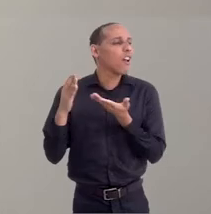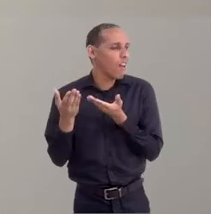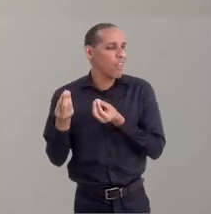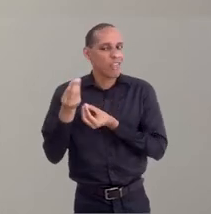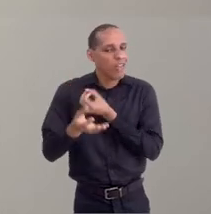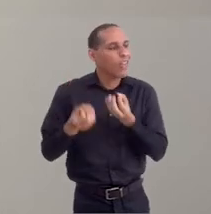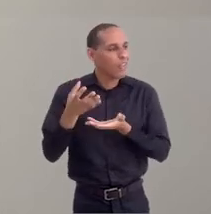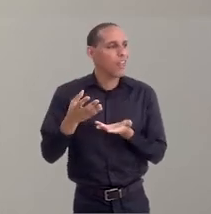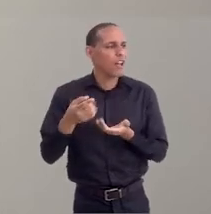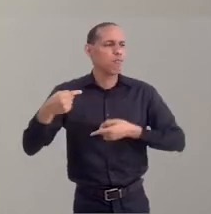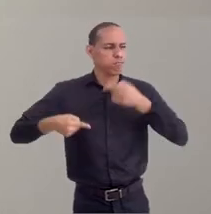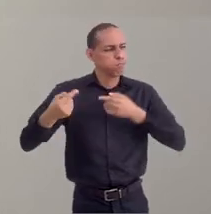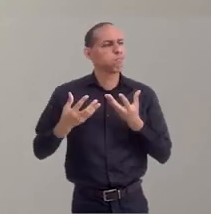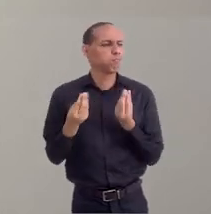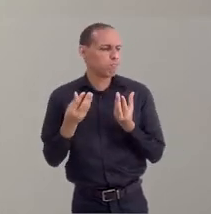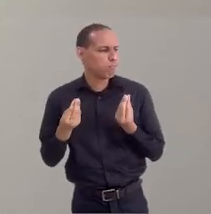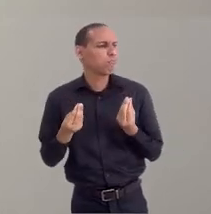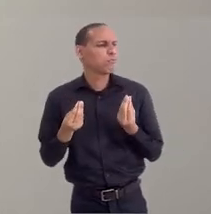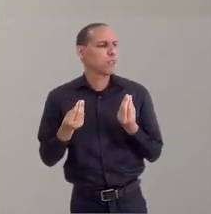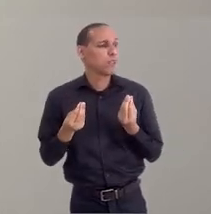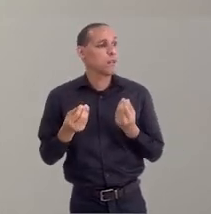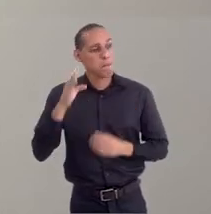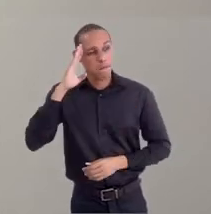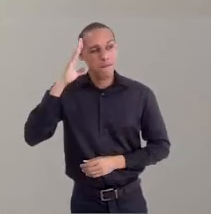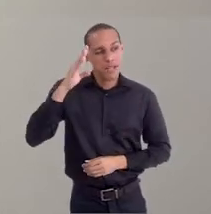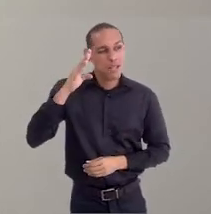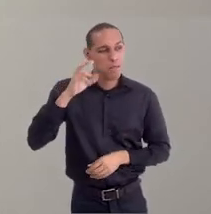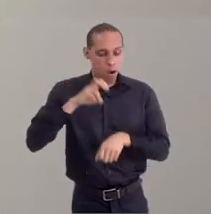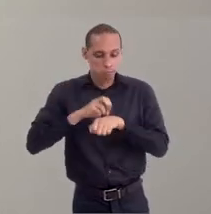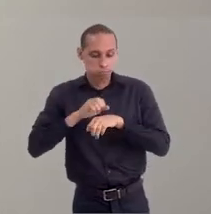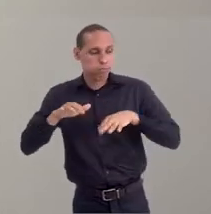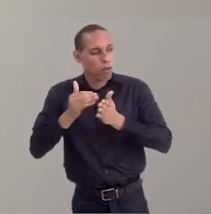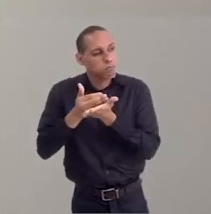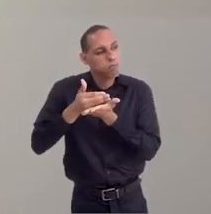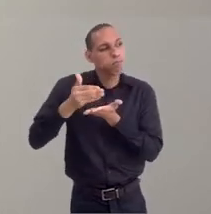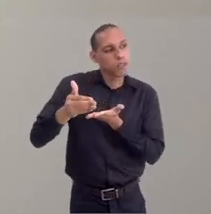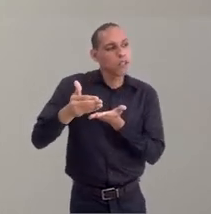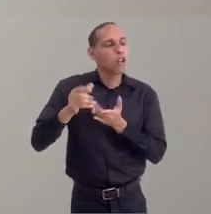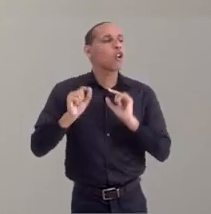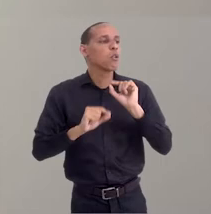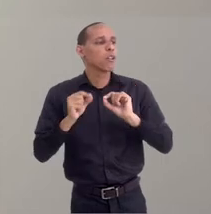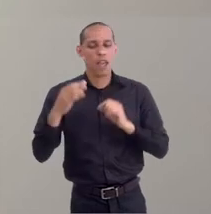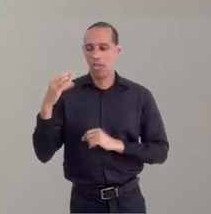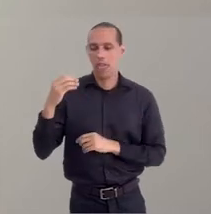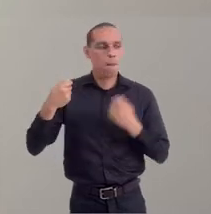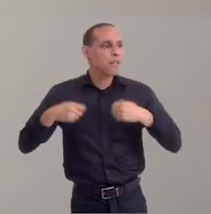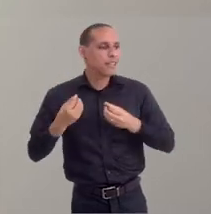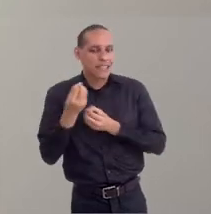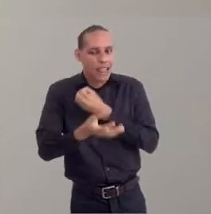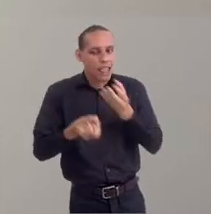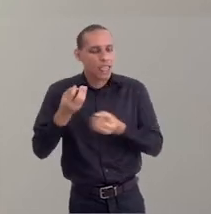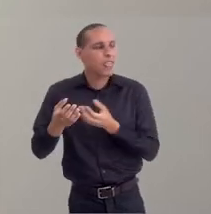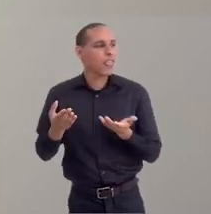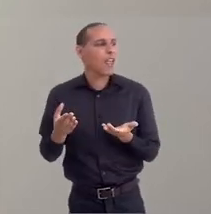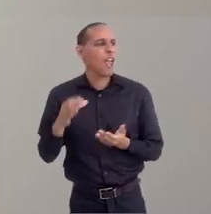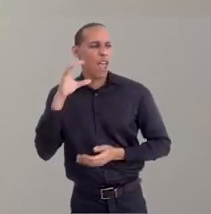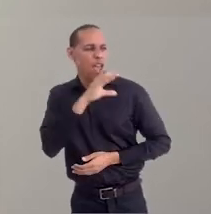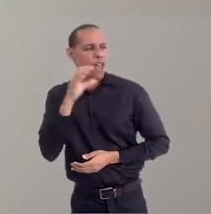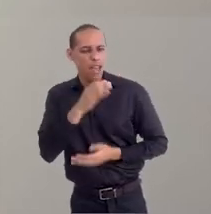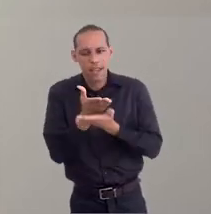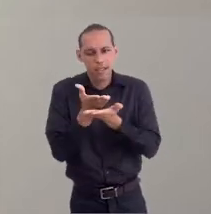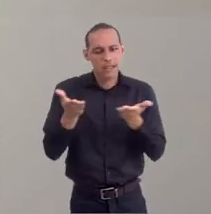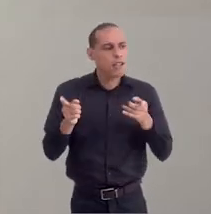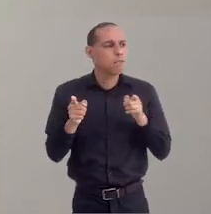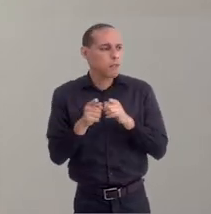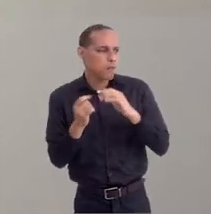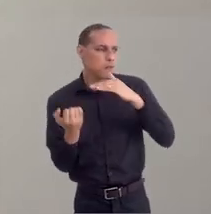algo que foi muito discutido, principalmente no início da pandemia, a necessidade de um crédito emergencial